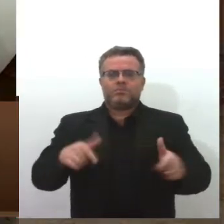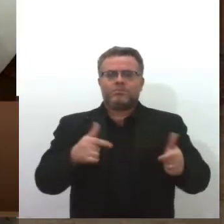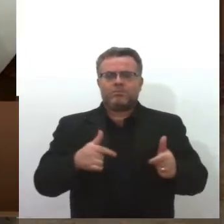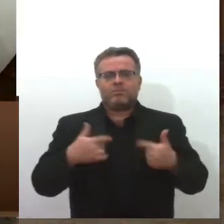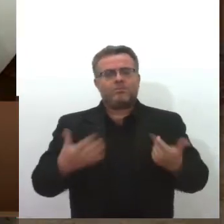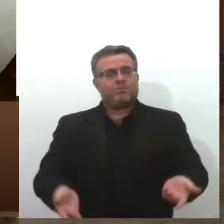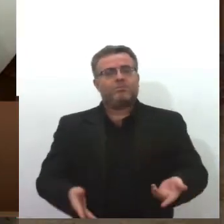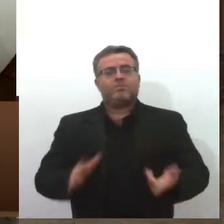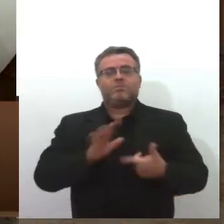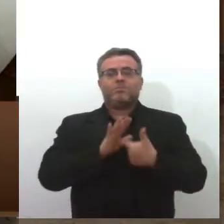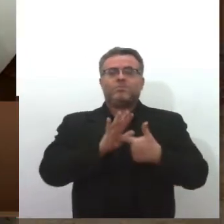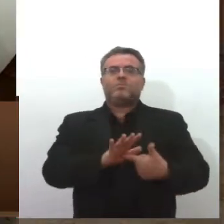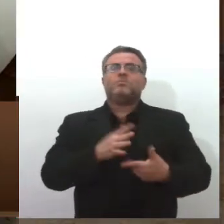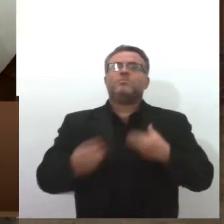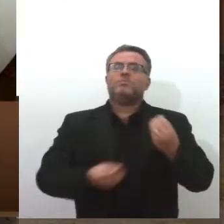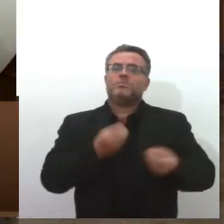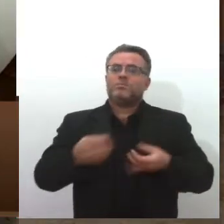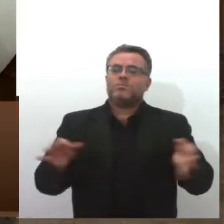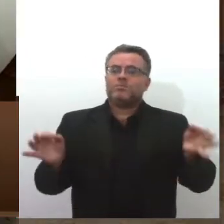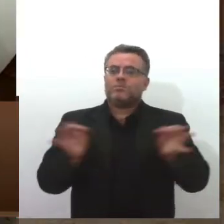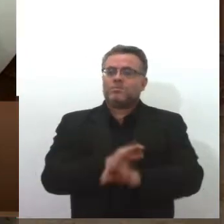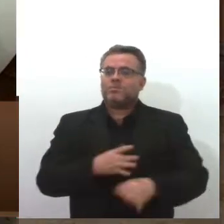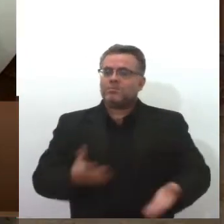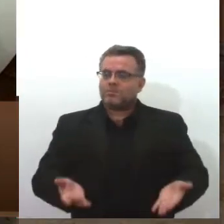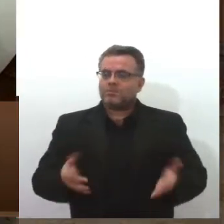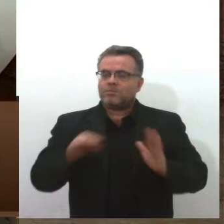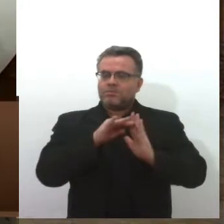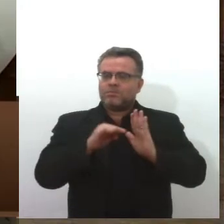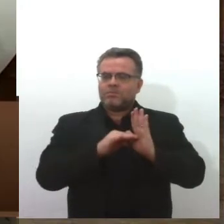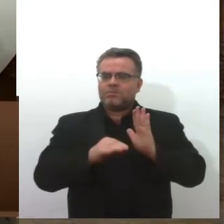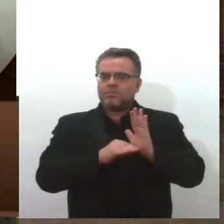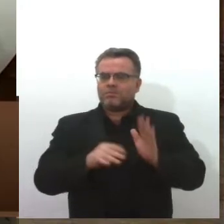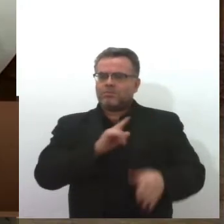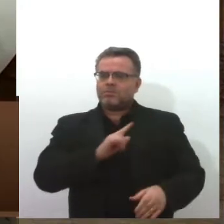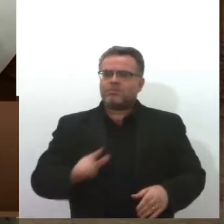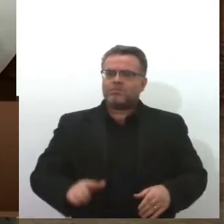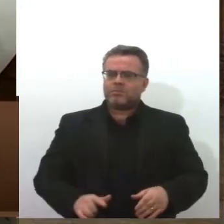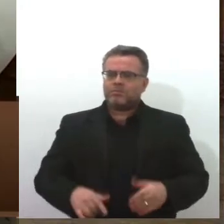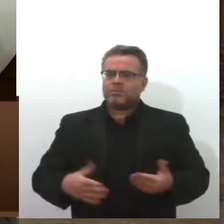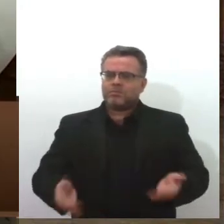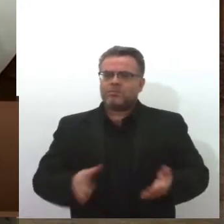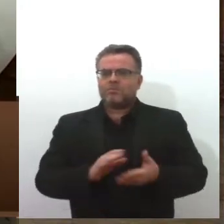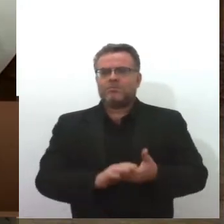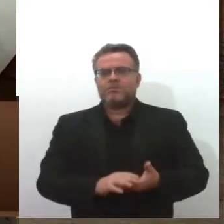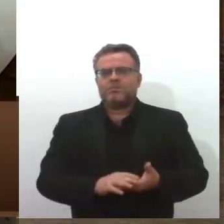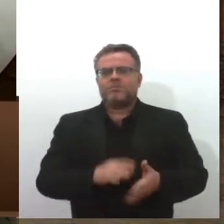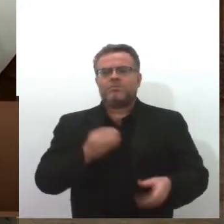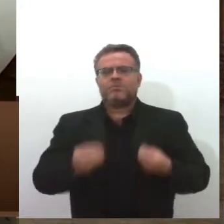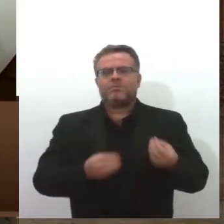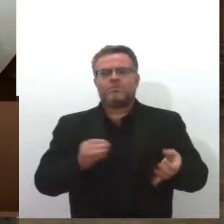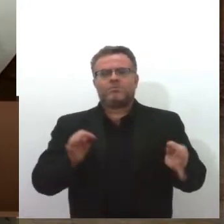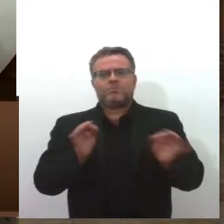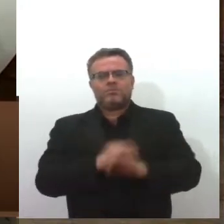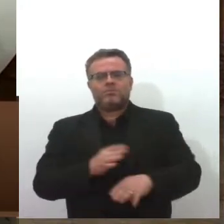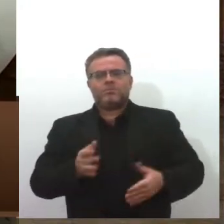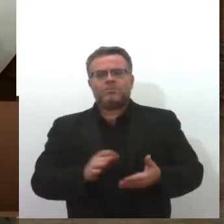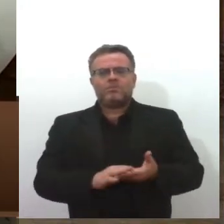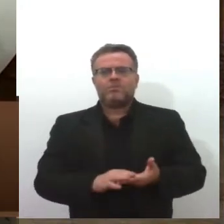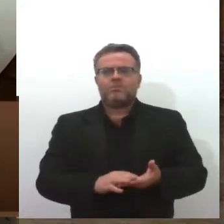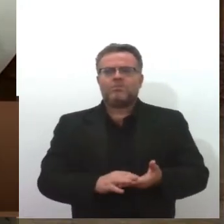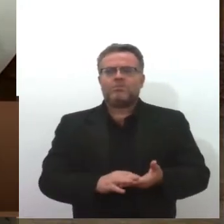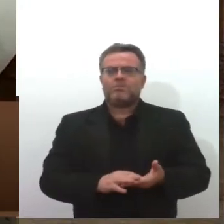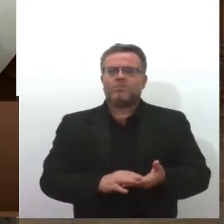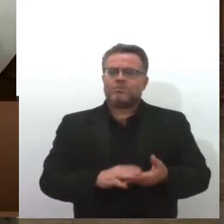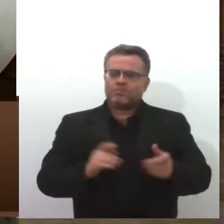citou aí alguns programas do governo estadual. A minha pergunta é: que medidas e quais políticas públicas